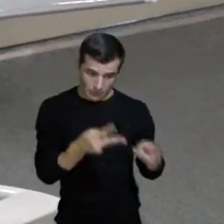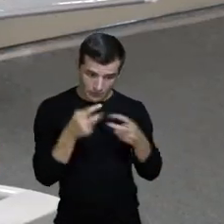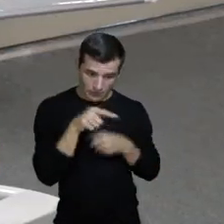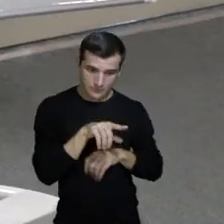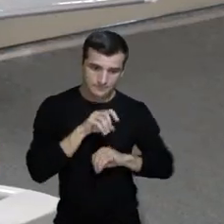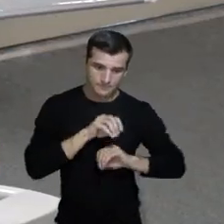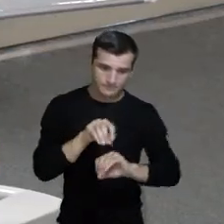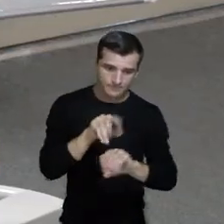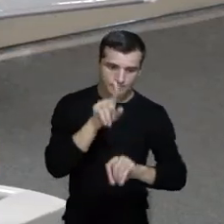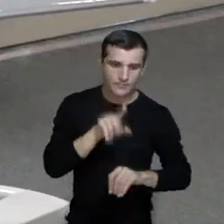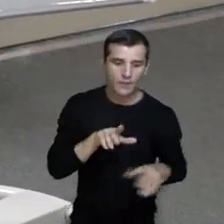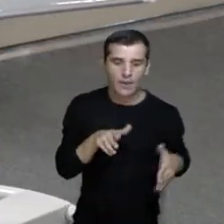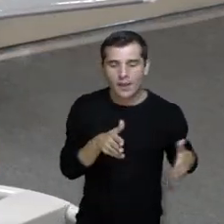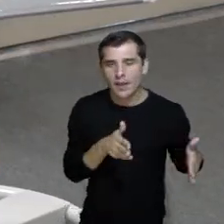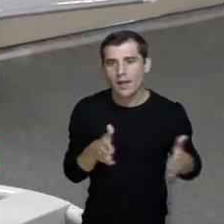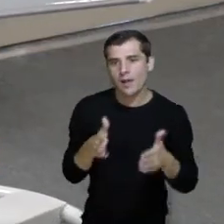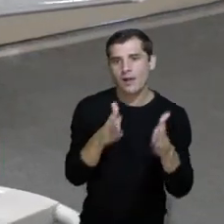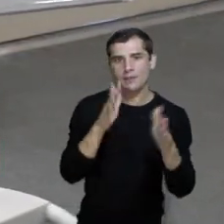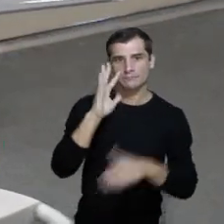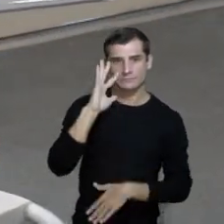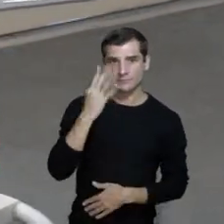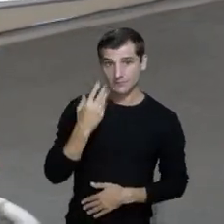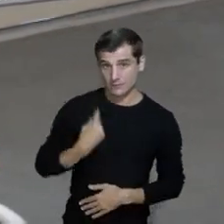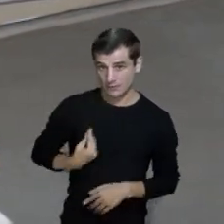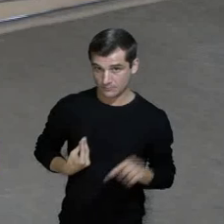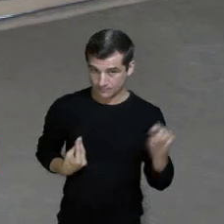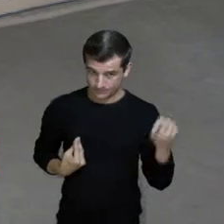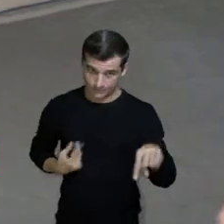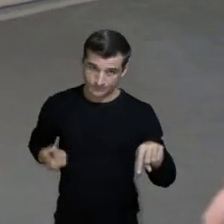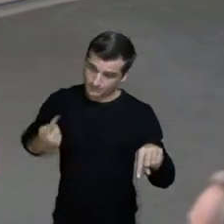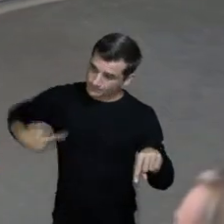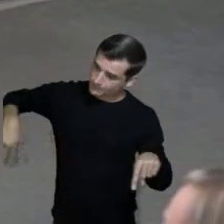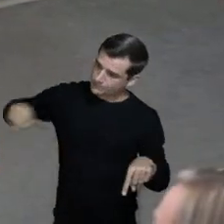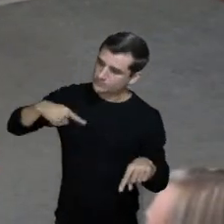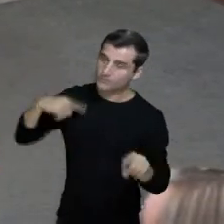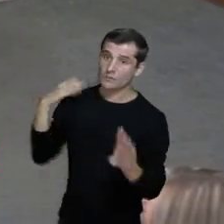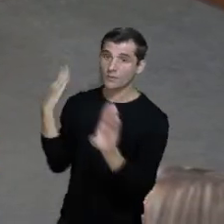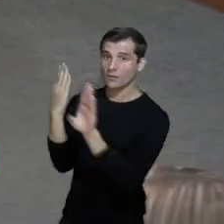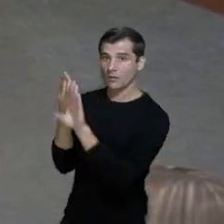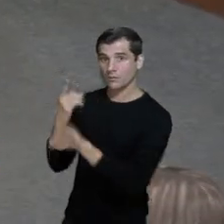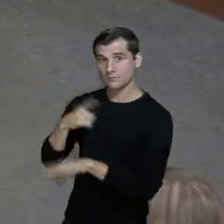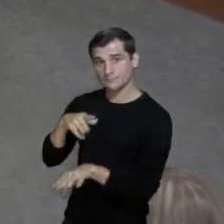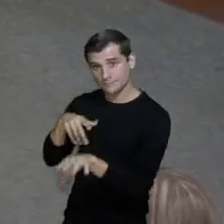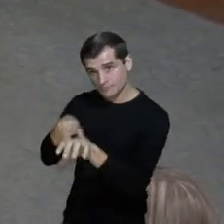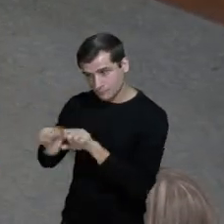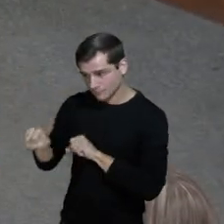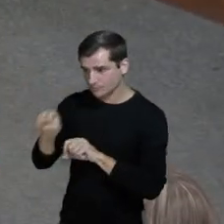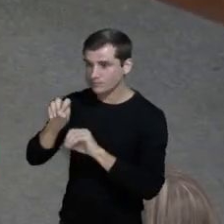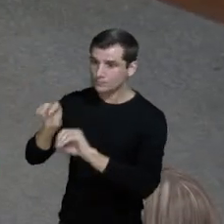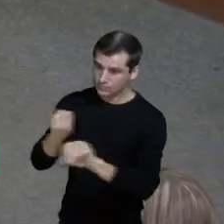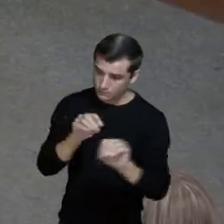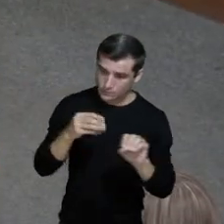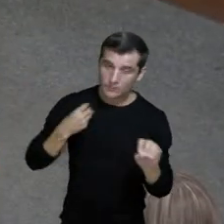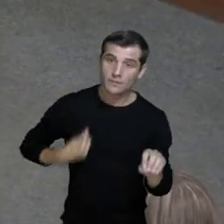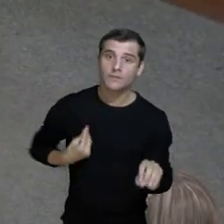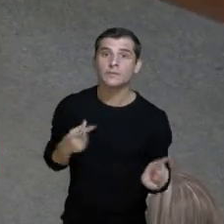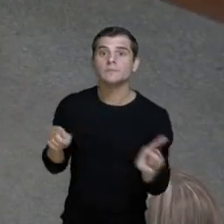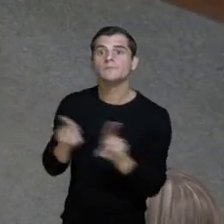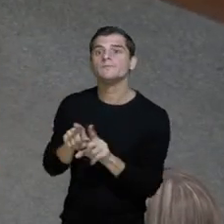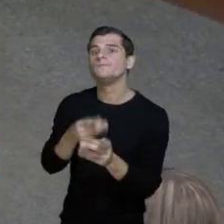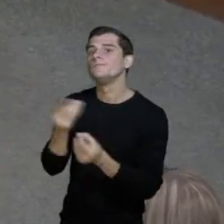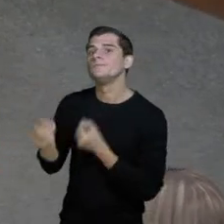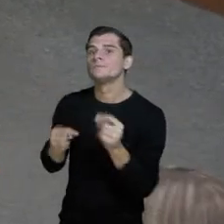desse caminho né Nós podemos encontrar Vamos encontrar a formação da educação e a formação da